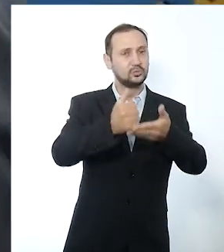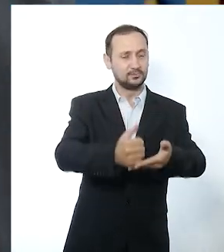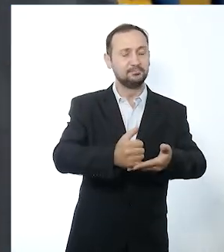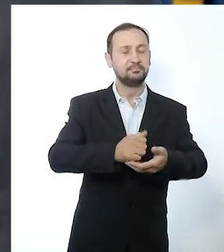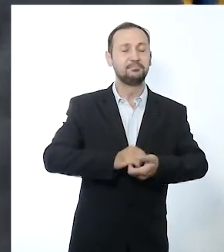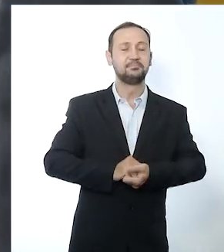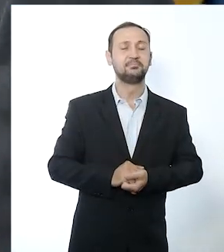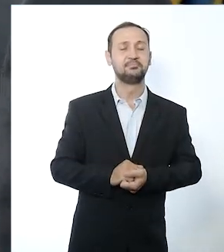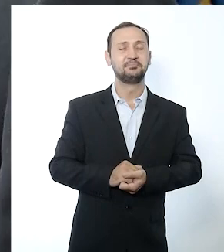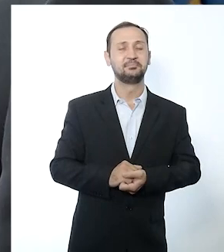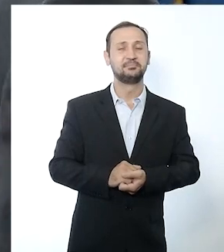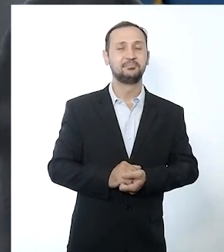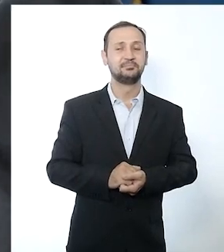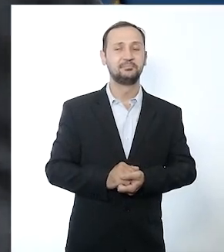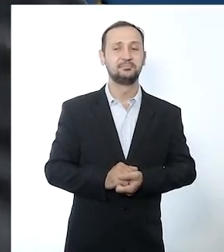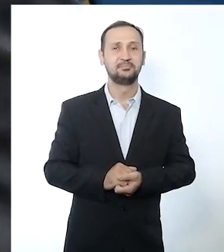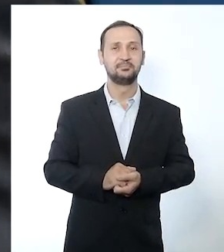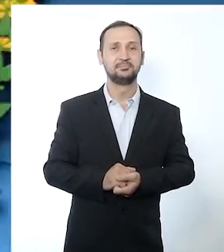Estado.